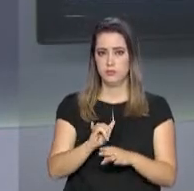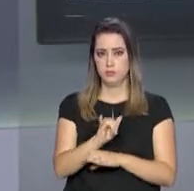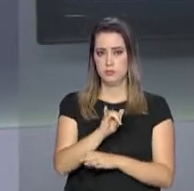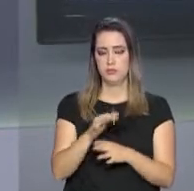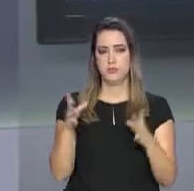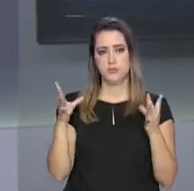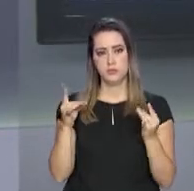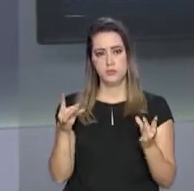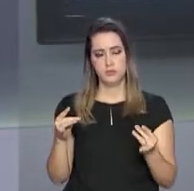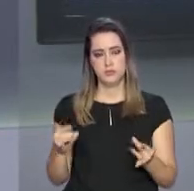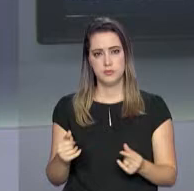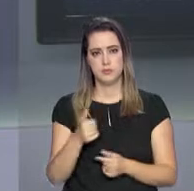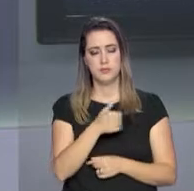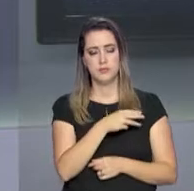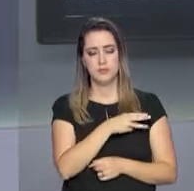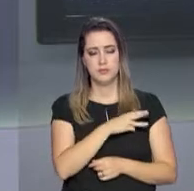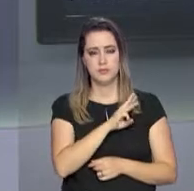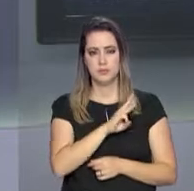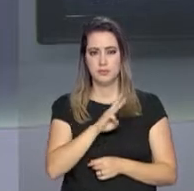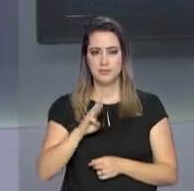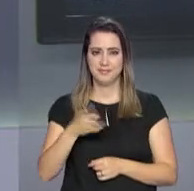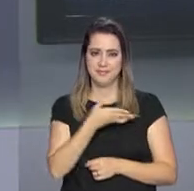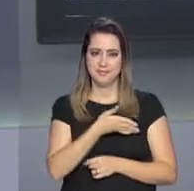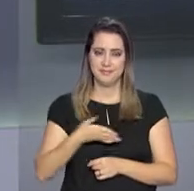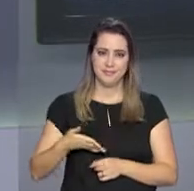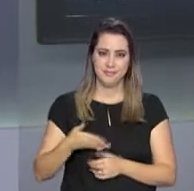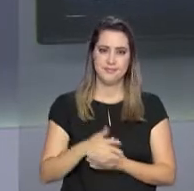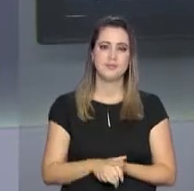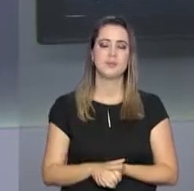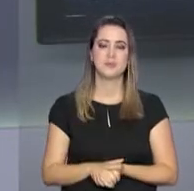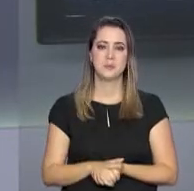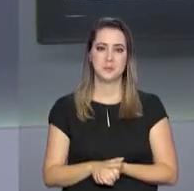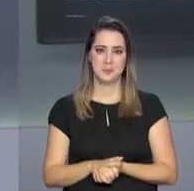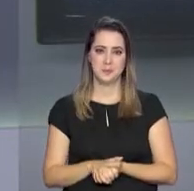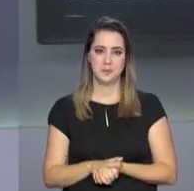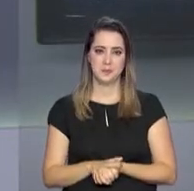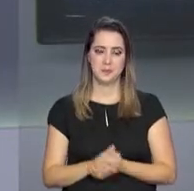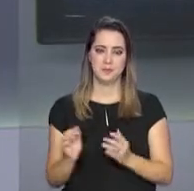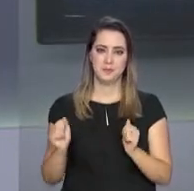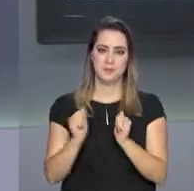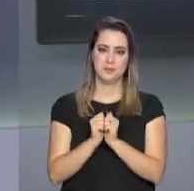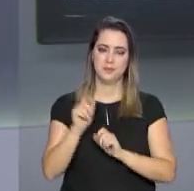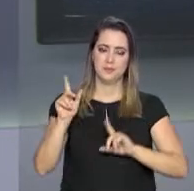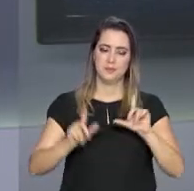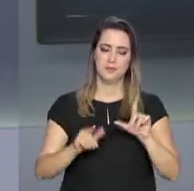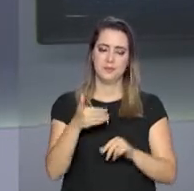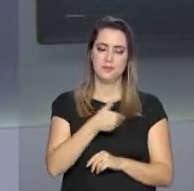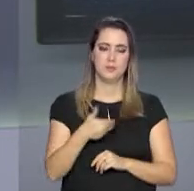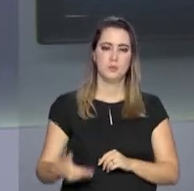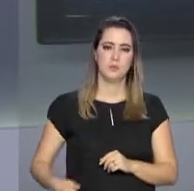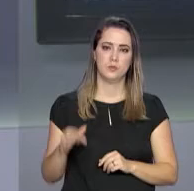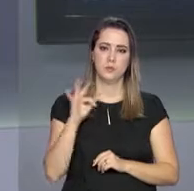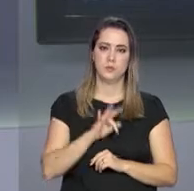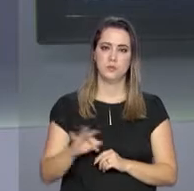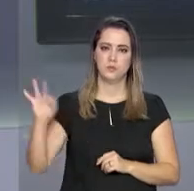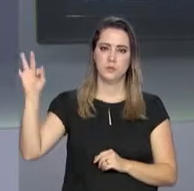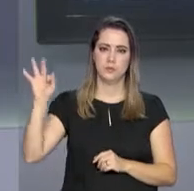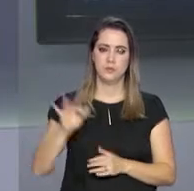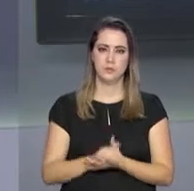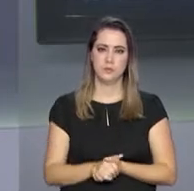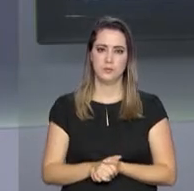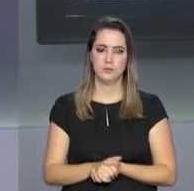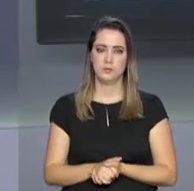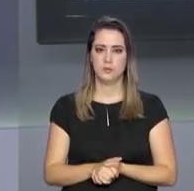no youtube e toda a nossa programação também está na página da nbr na internet continue com a gente na nbr a tv do governo